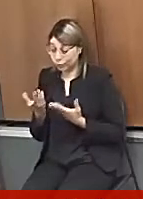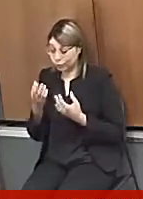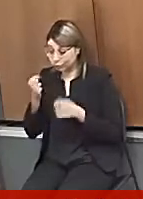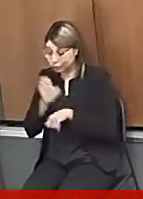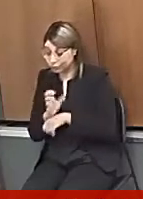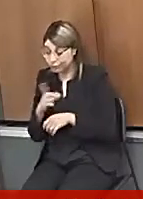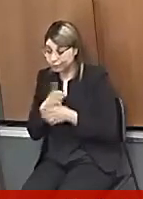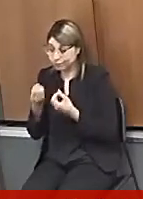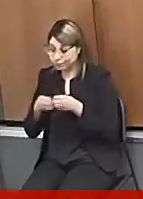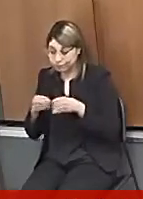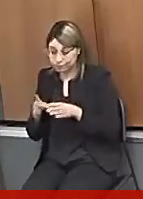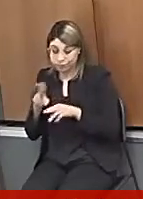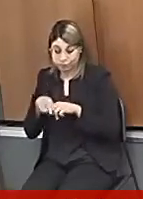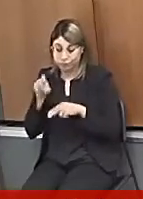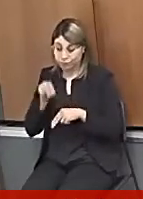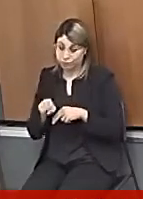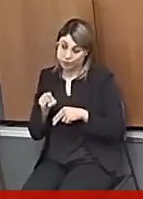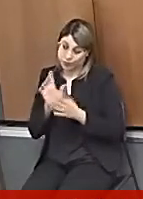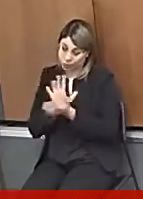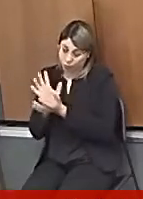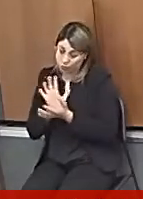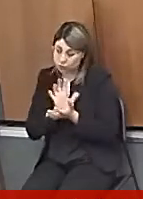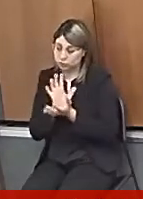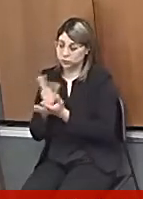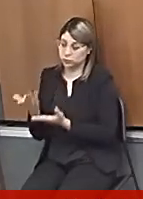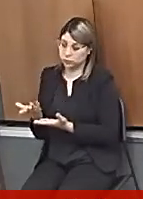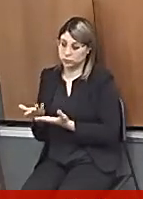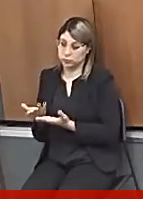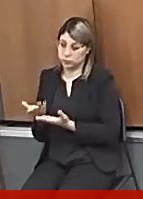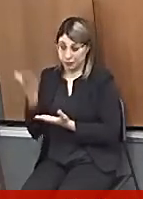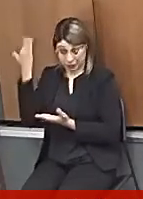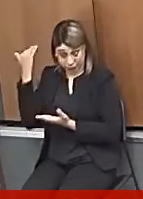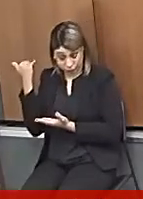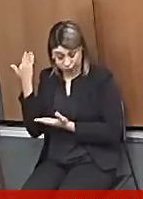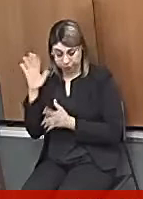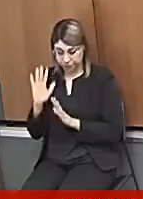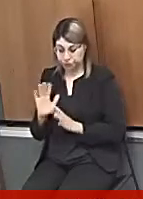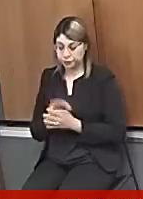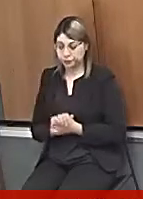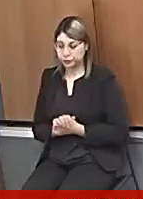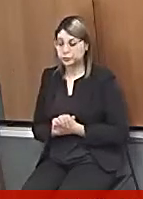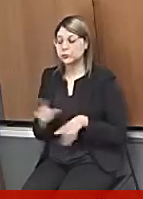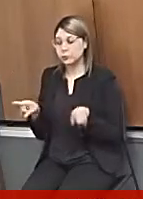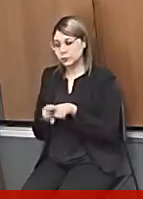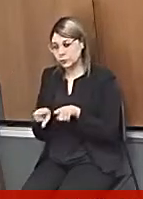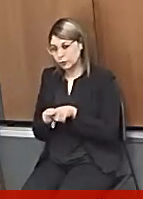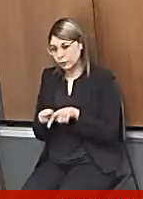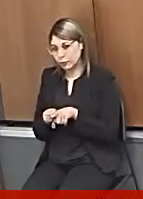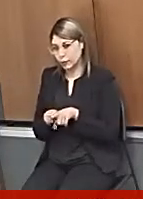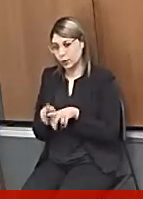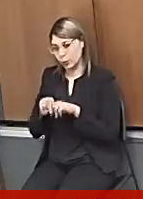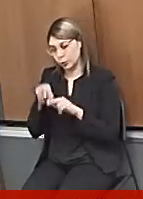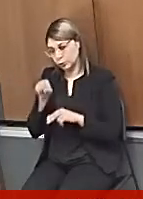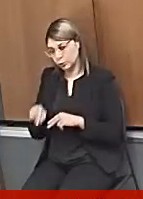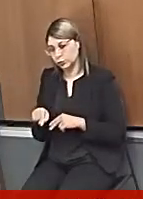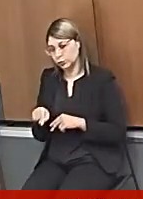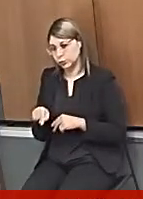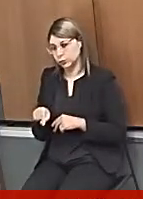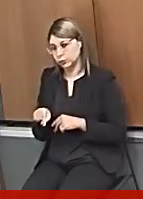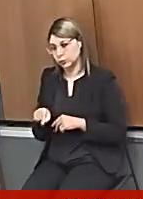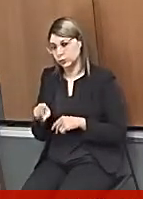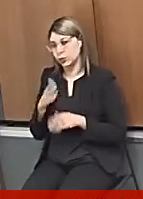essas por essas circunstâncias é já àquela época e também um pouco em razão disso e